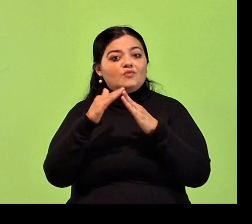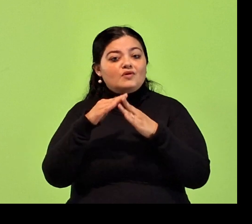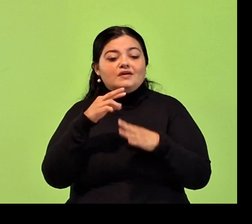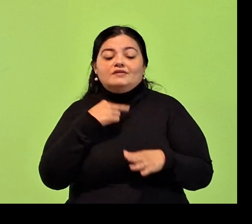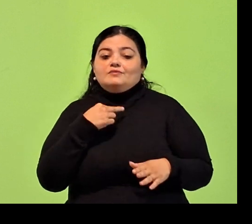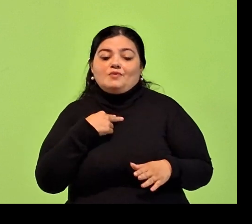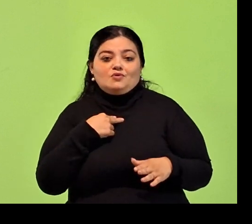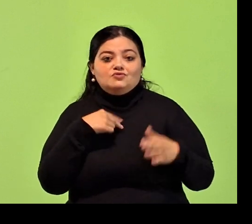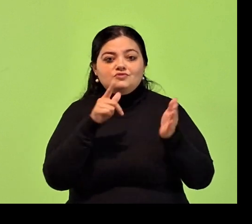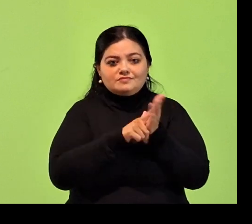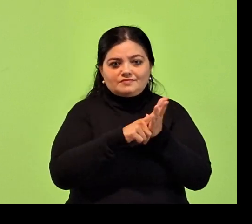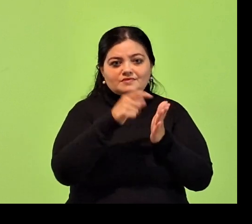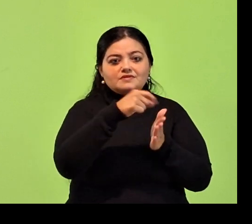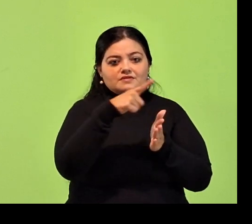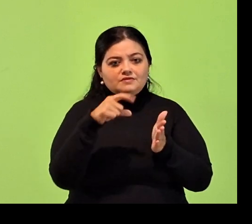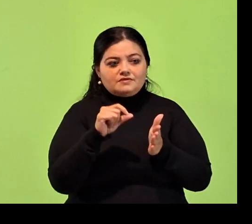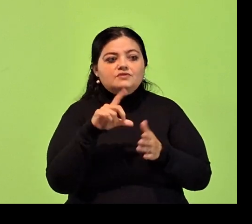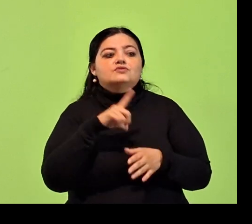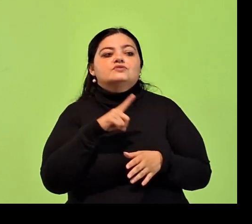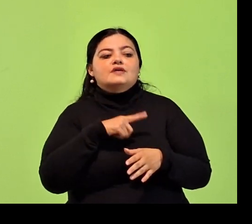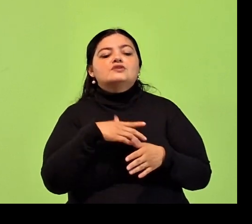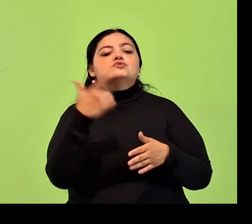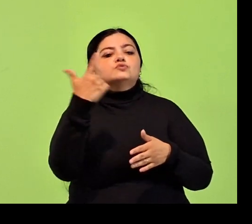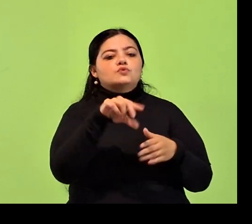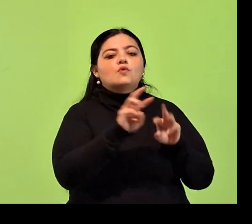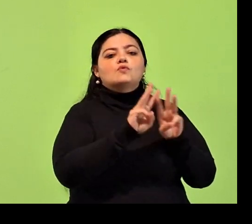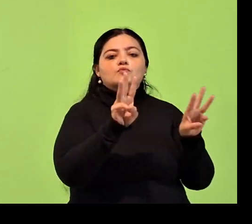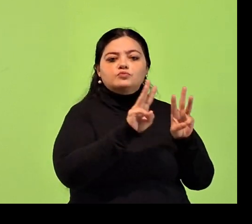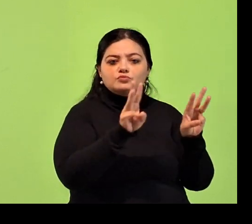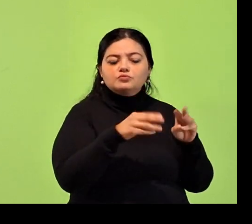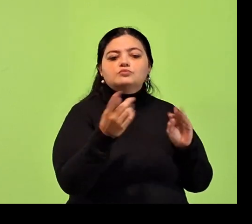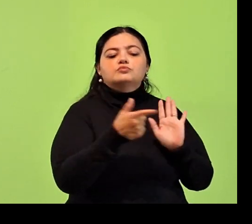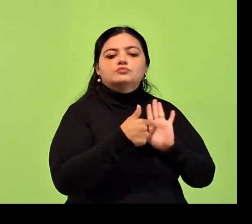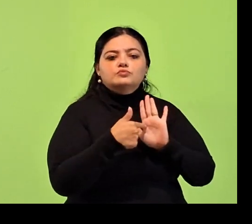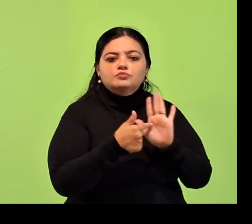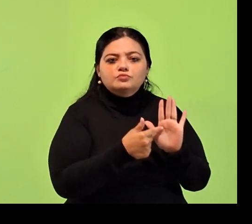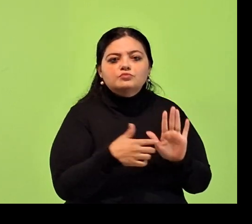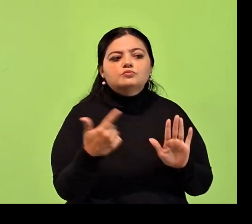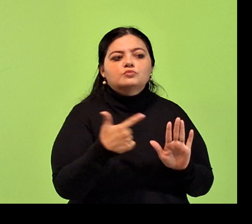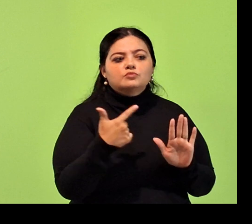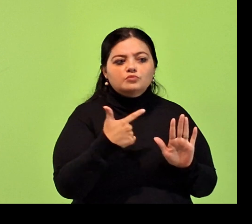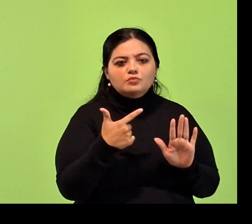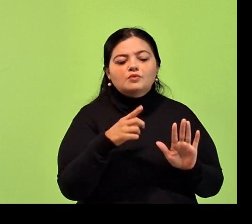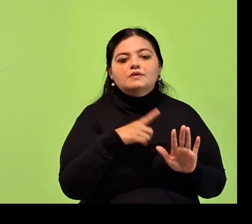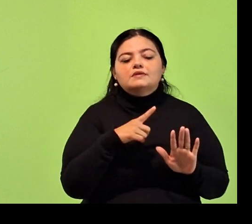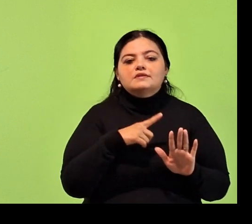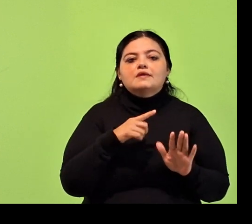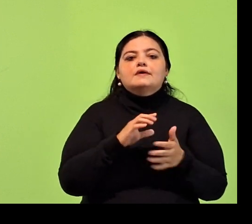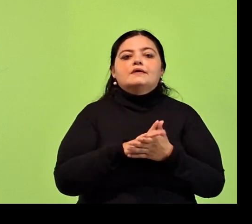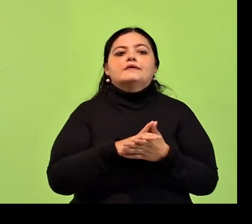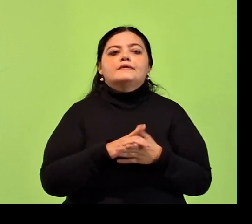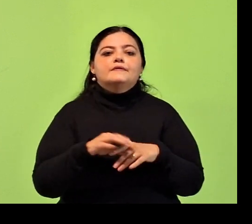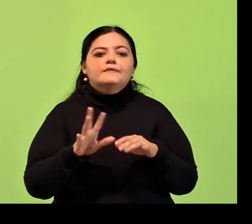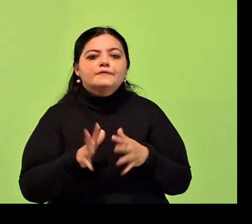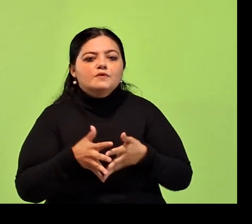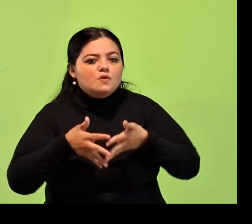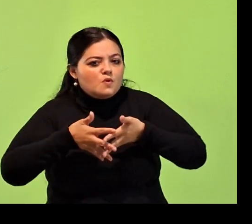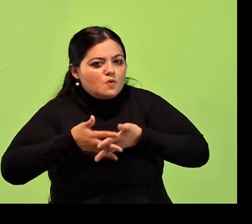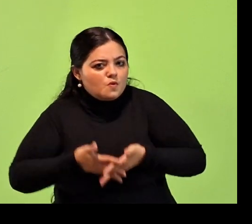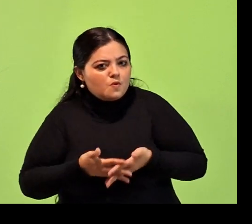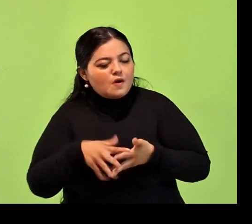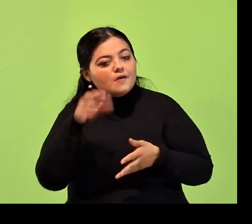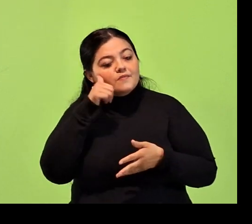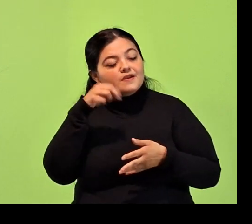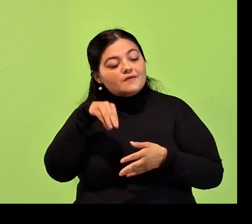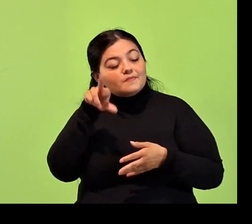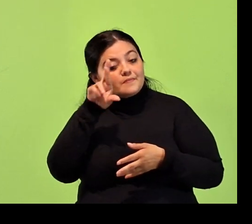registros de performance, a gente tem a aparição número 2, A Enlutada e Seu Presépio, onde a Mari, que é a performer, ela se